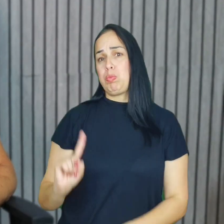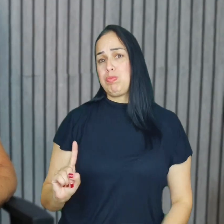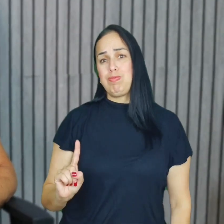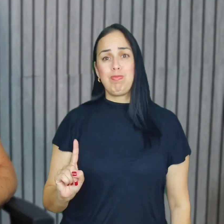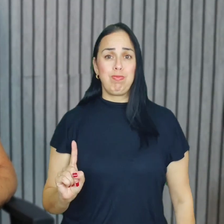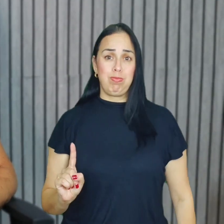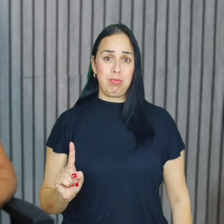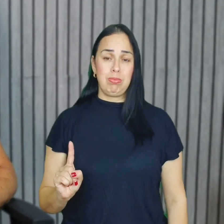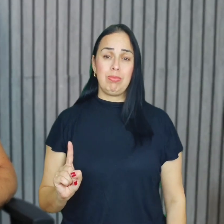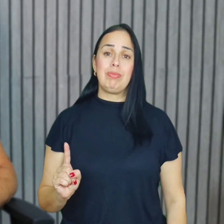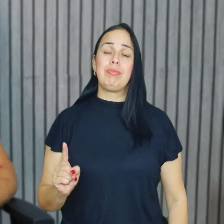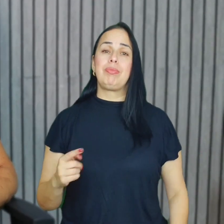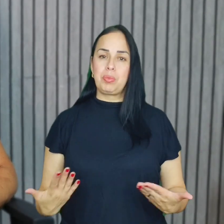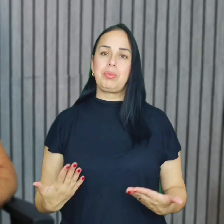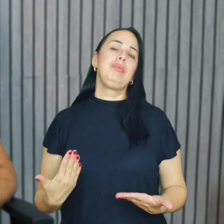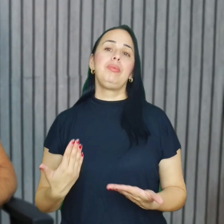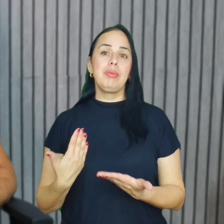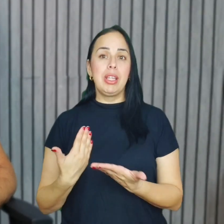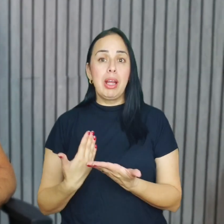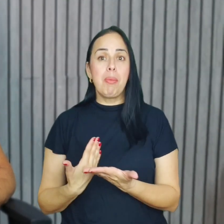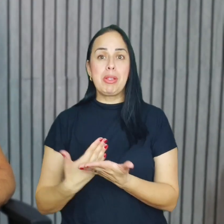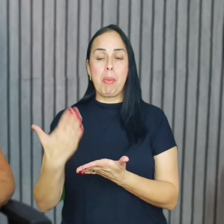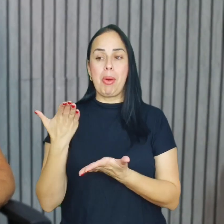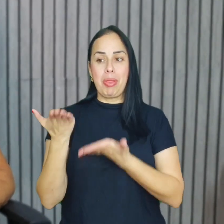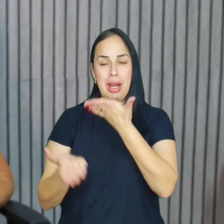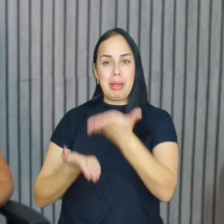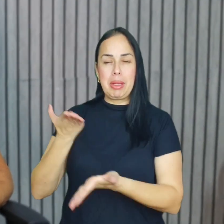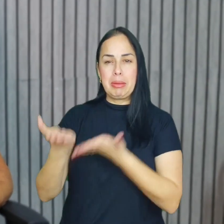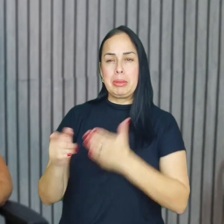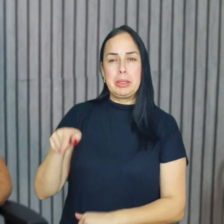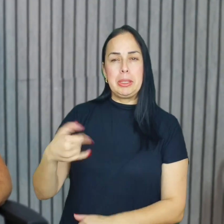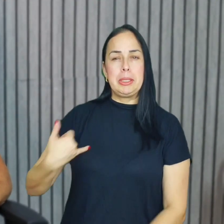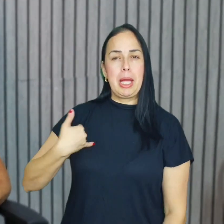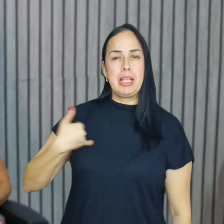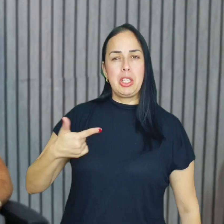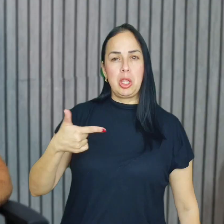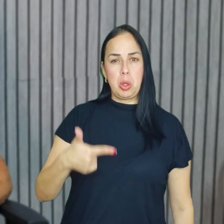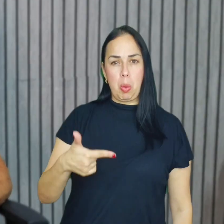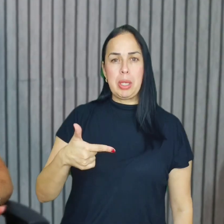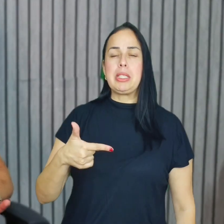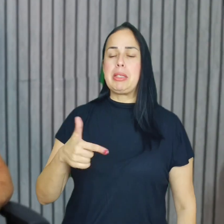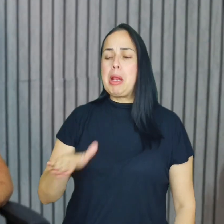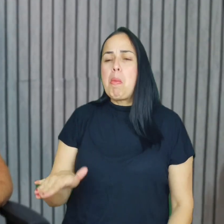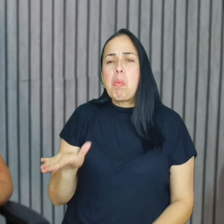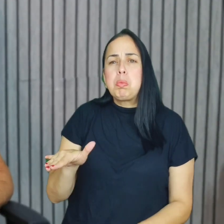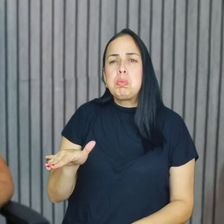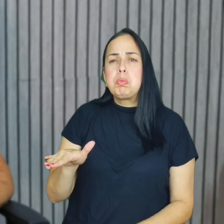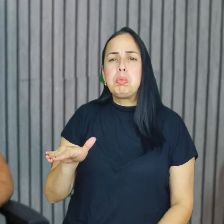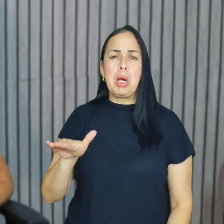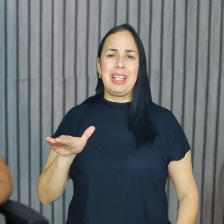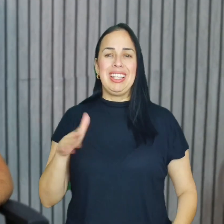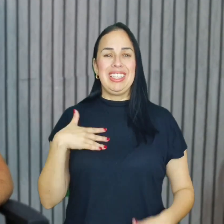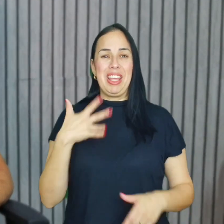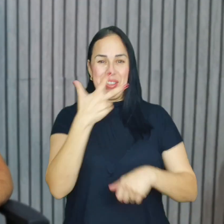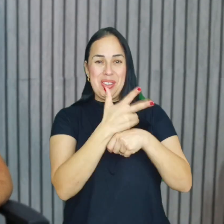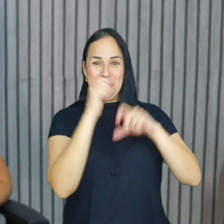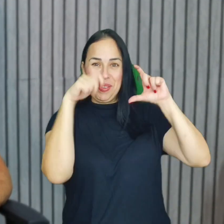E a gente começou com um tratamento aqui, o Davi tinha 2 anos de idade, pequenininho, tem até uns vídeos dele por